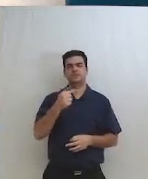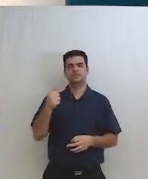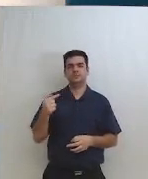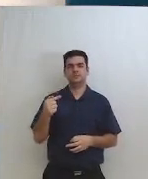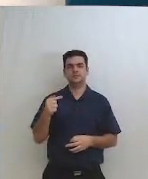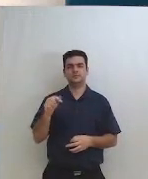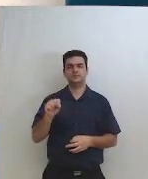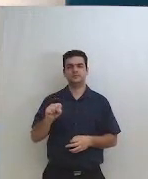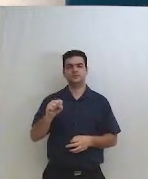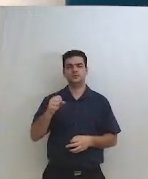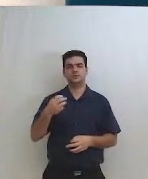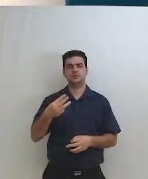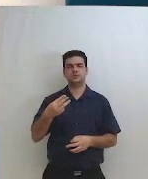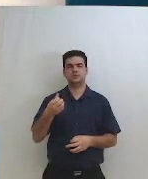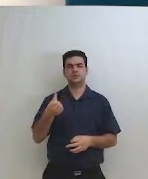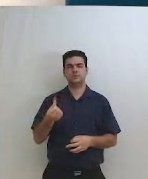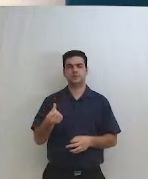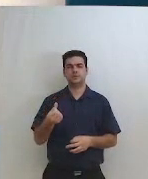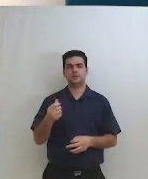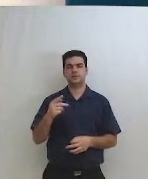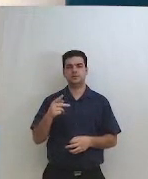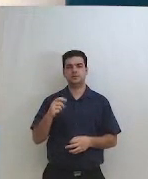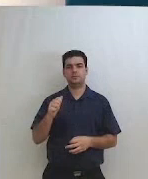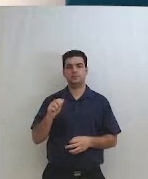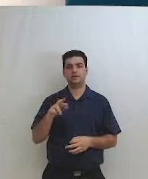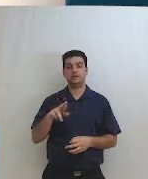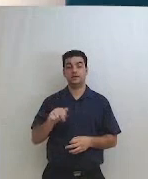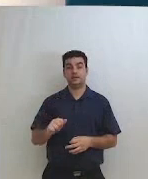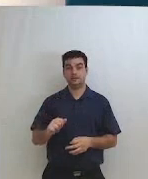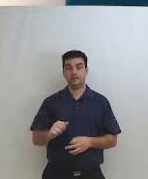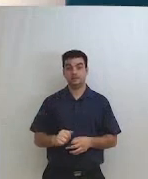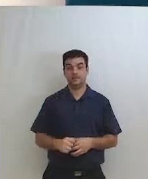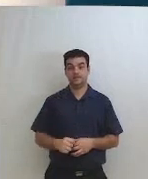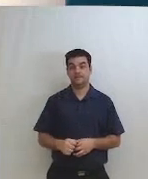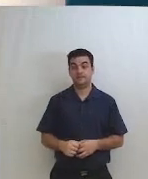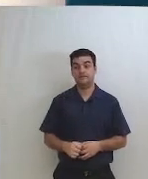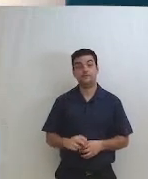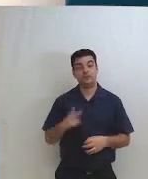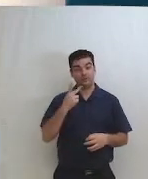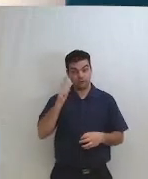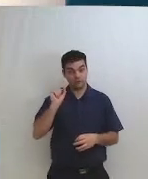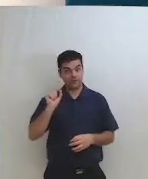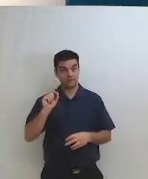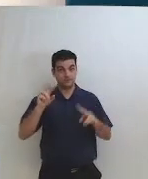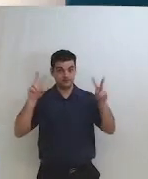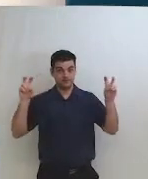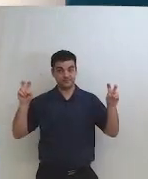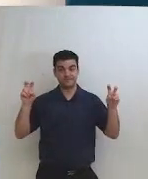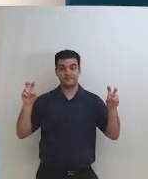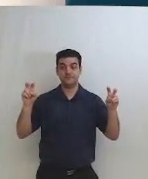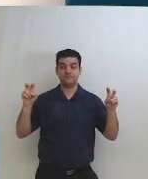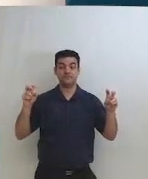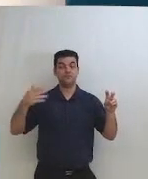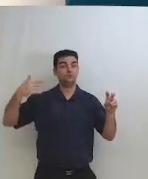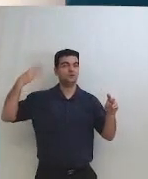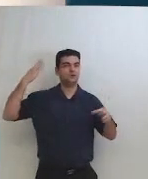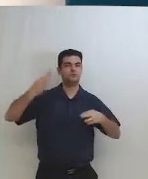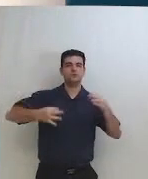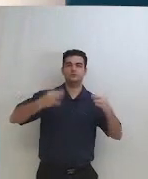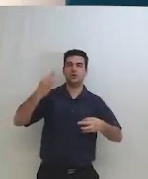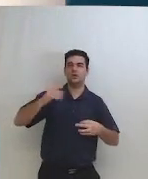77836 do Pará, aspas abertas, eu cito, foi julgado, foi publicada a decisão